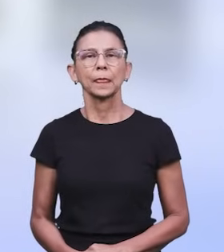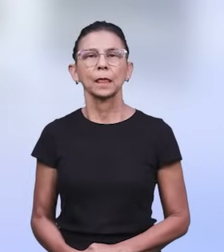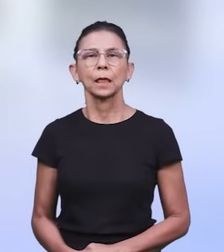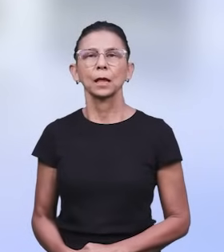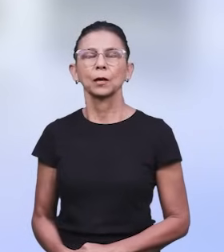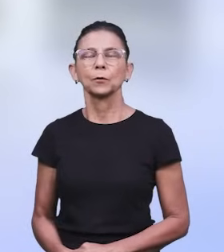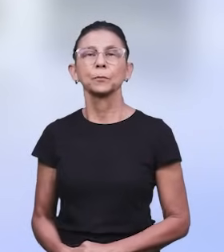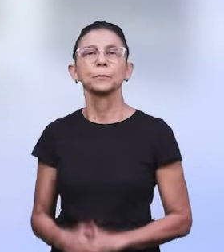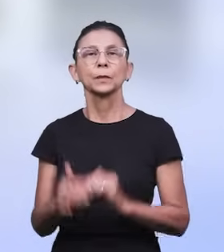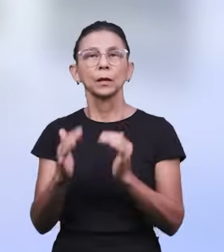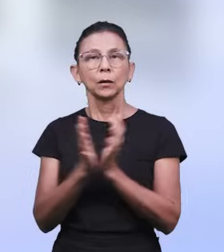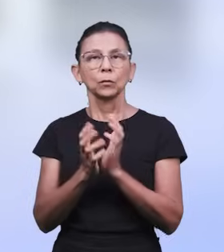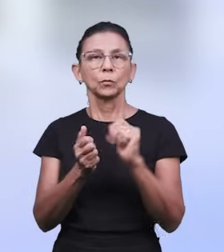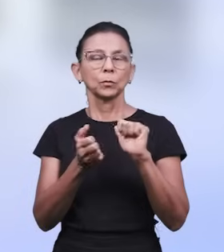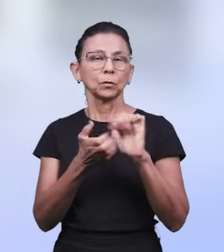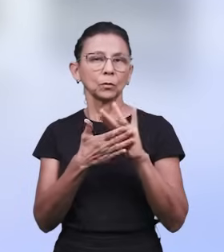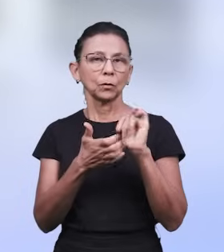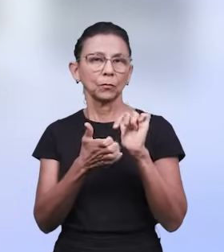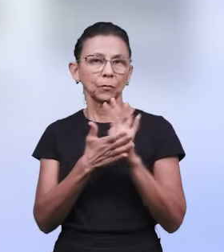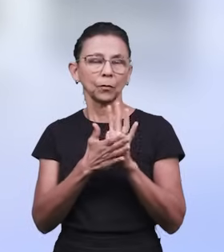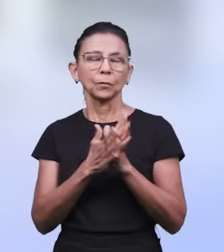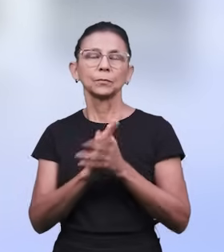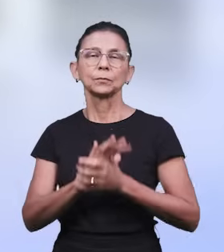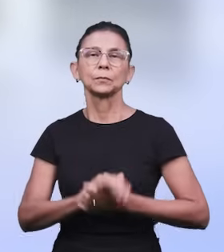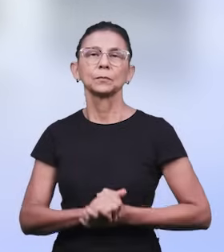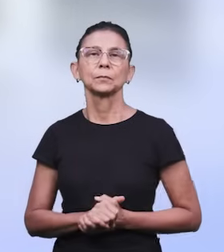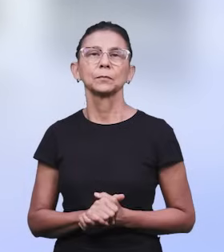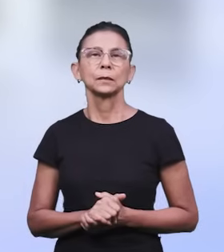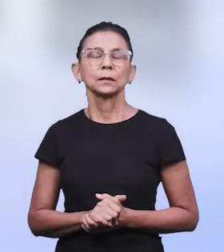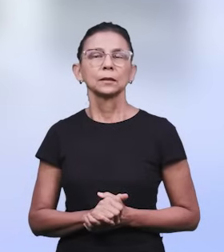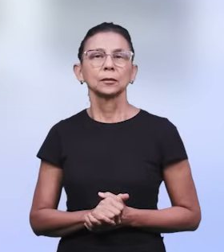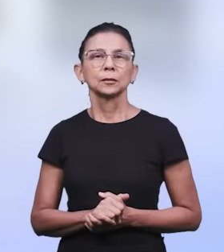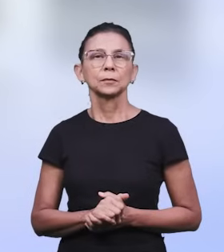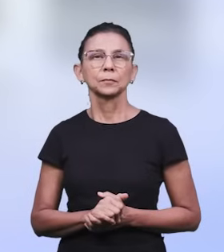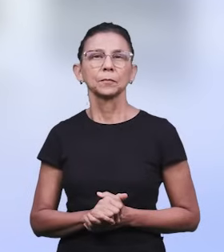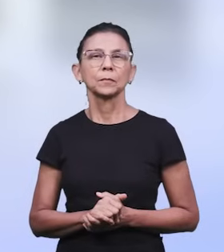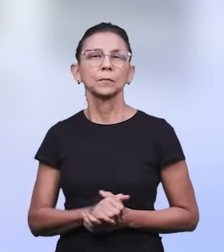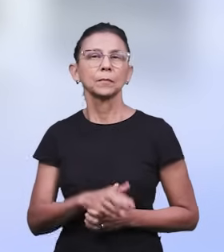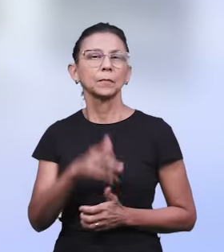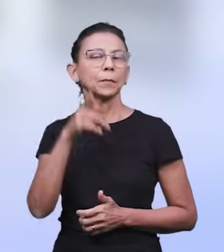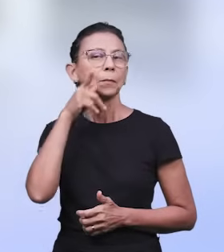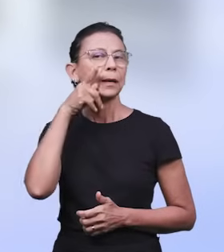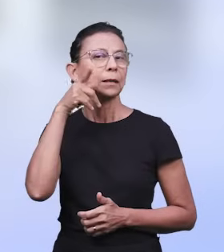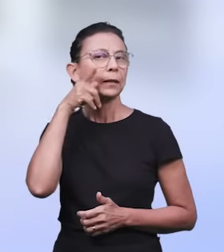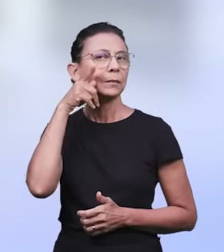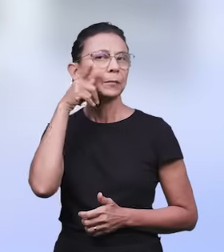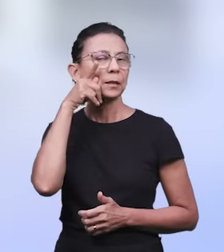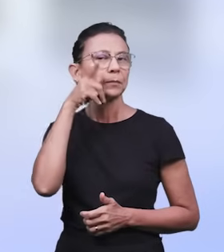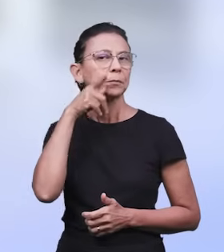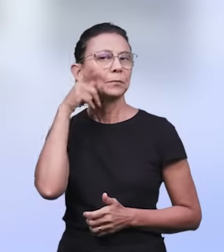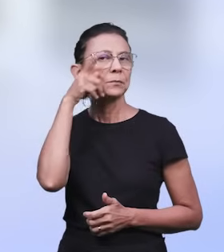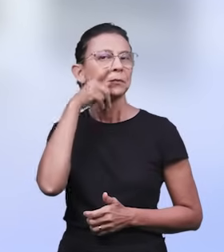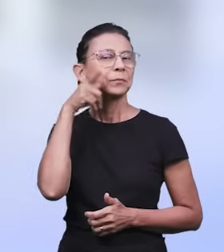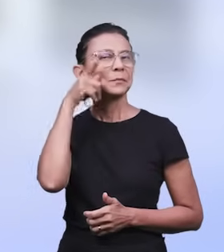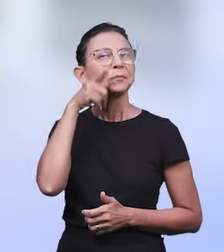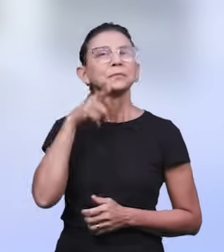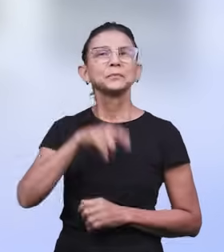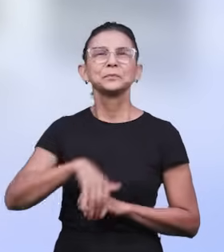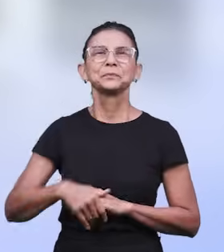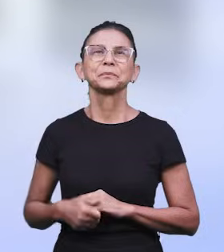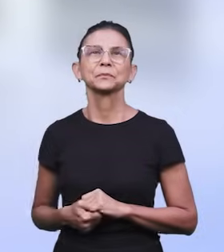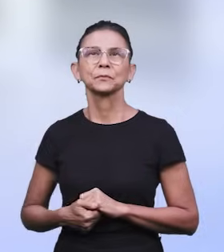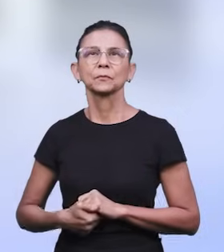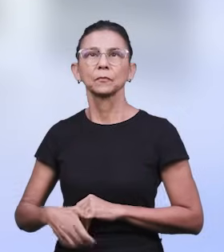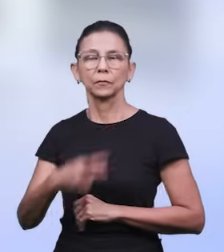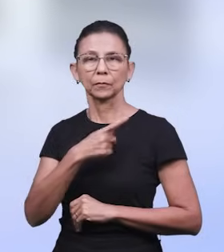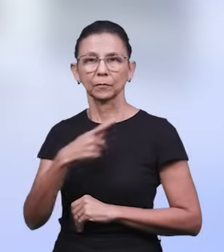do seminário para grupos de louvor no Manaim, em Campina Grande, onde aconteceram aulas presenciais pela manhã, ministradas por